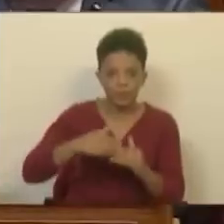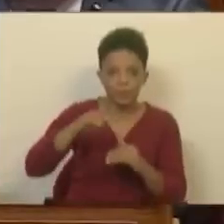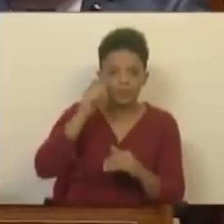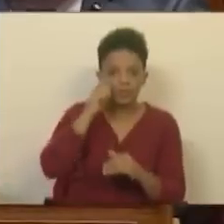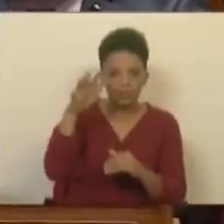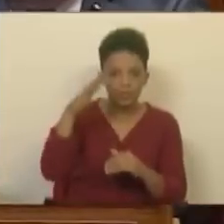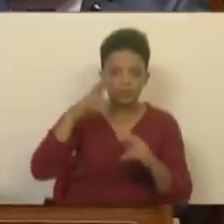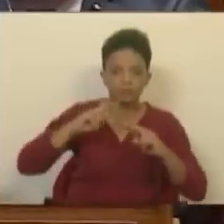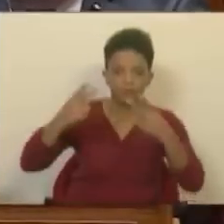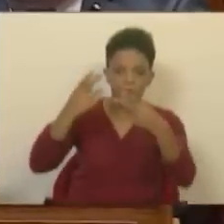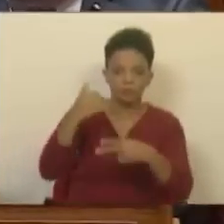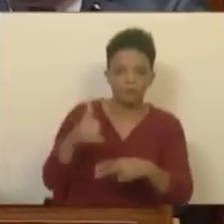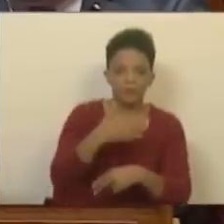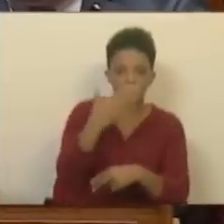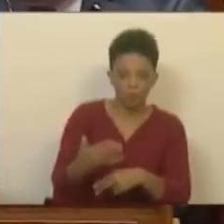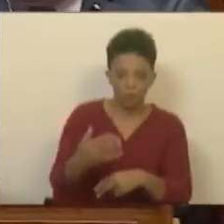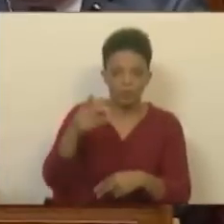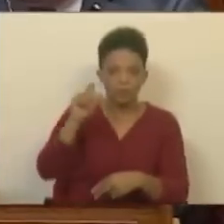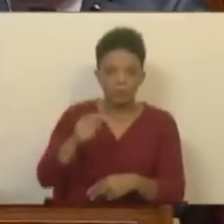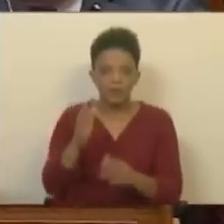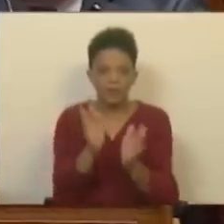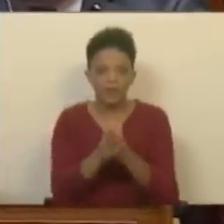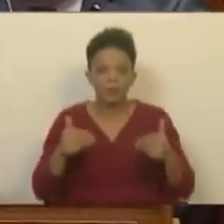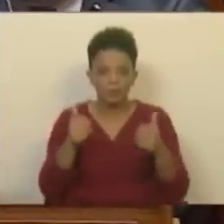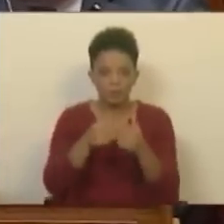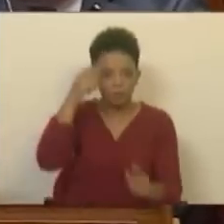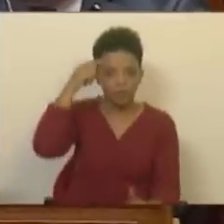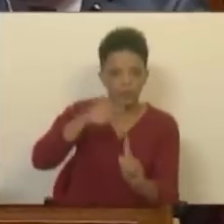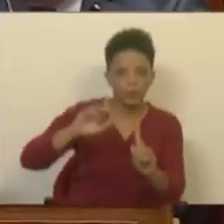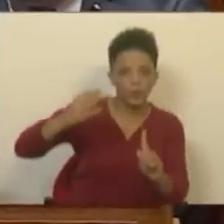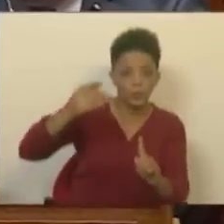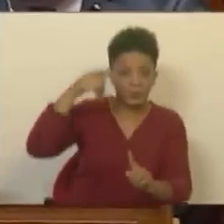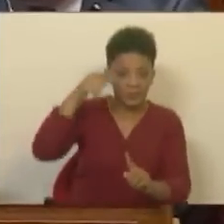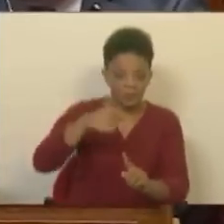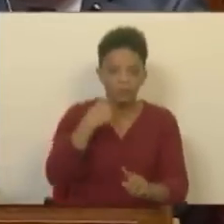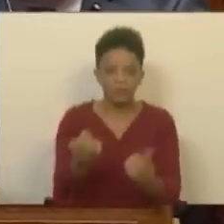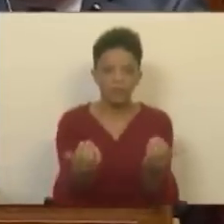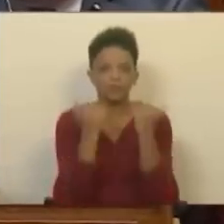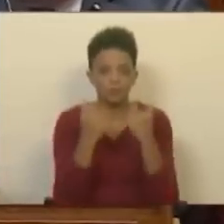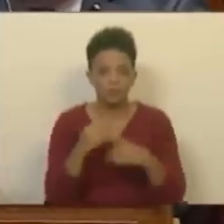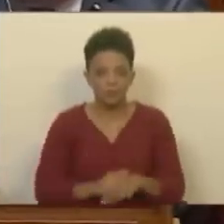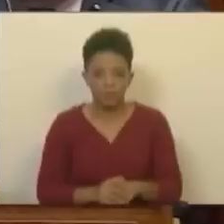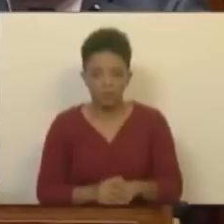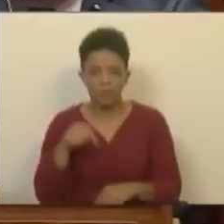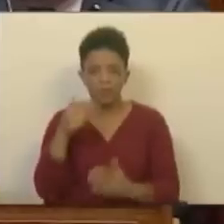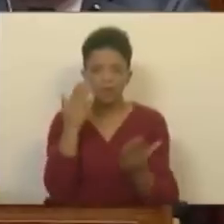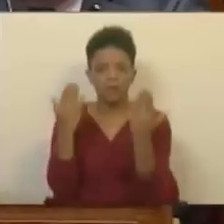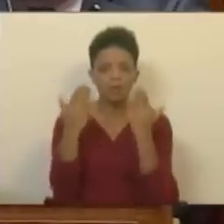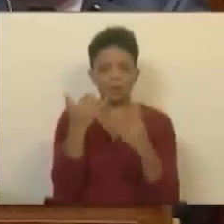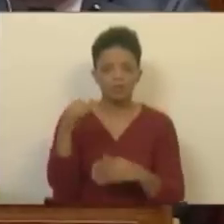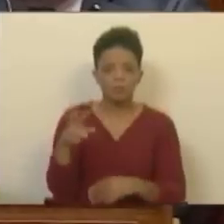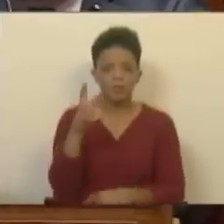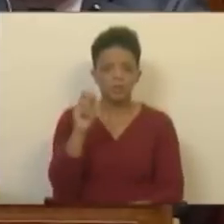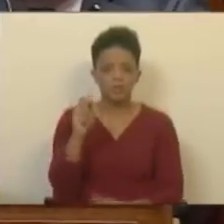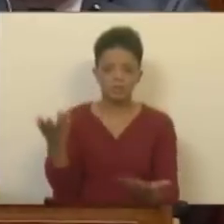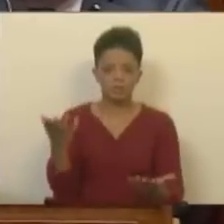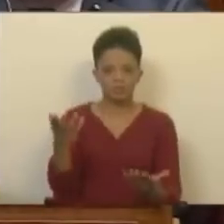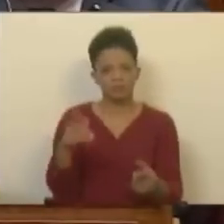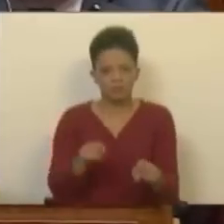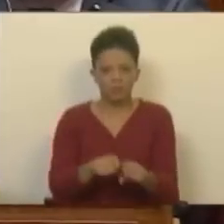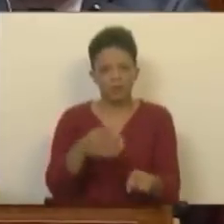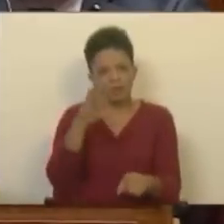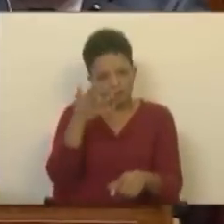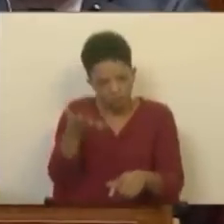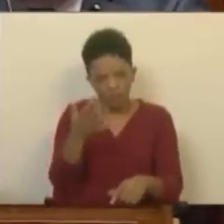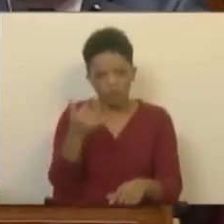e migraram em 2021 e Reino Unido foi o principal disto Isto é o que diz a notícia foi fazer comparações com 2003 faça com